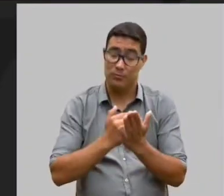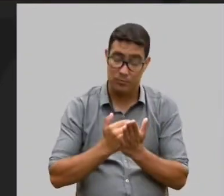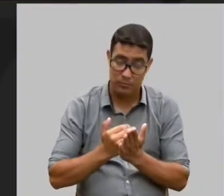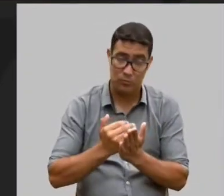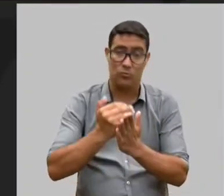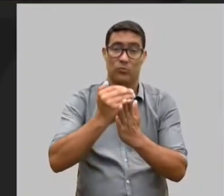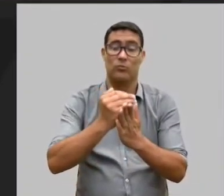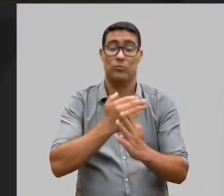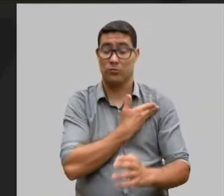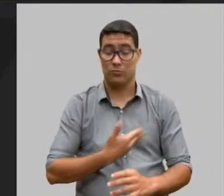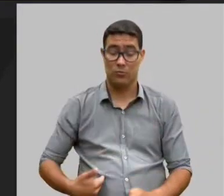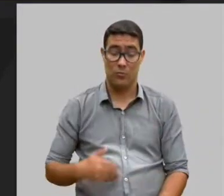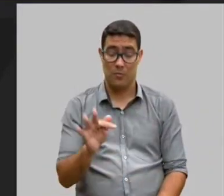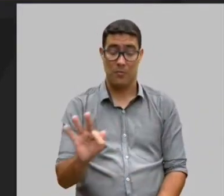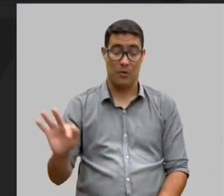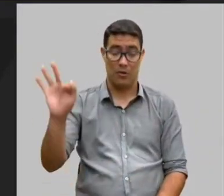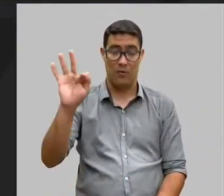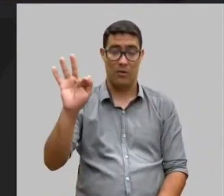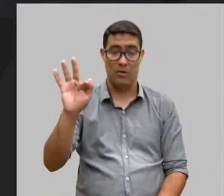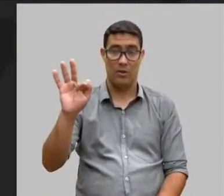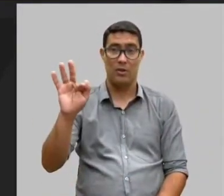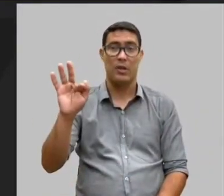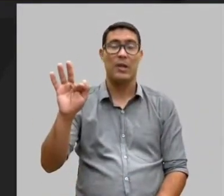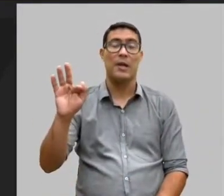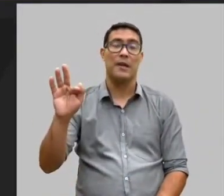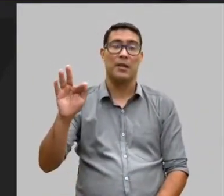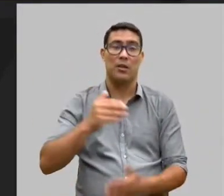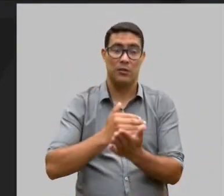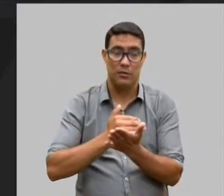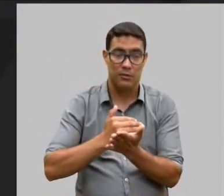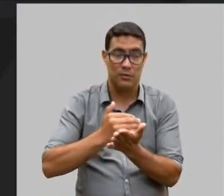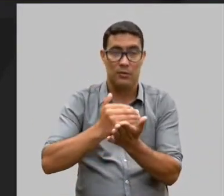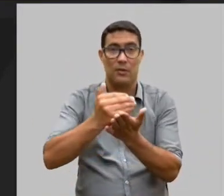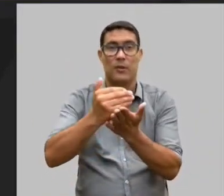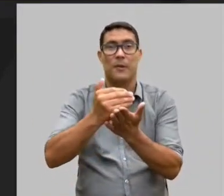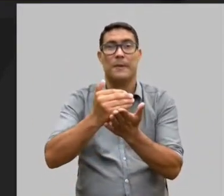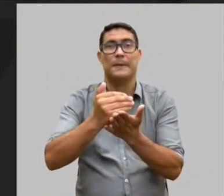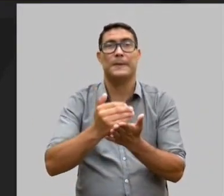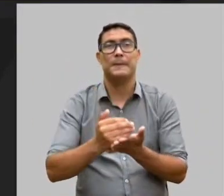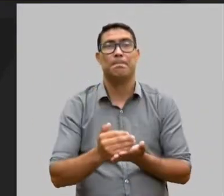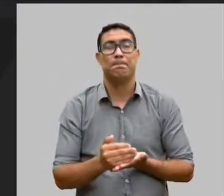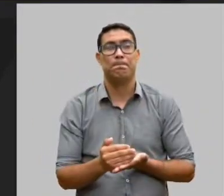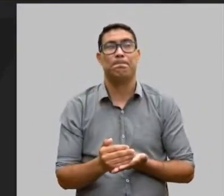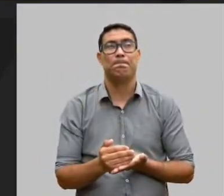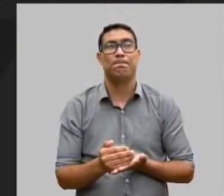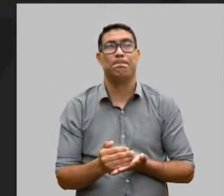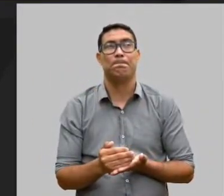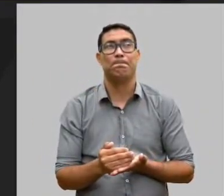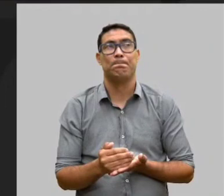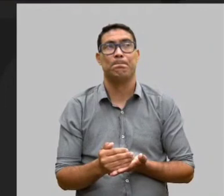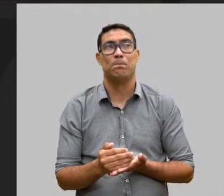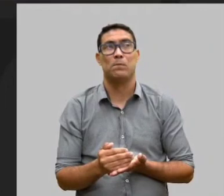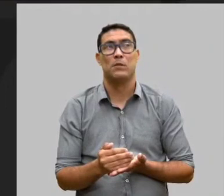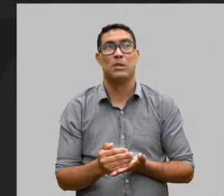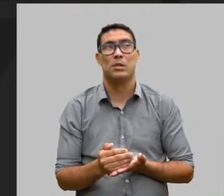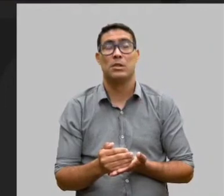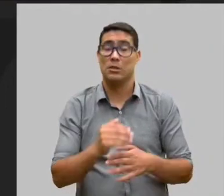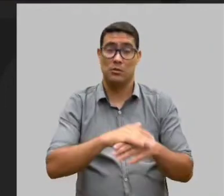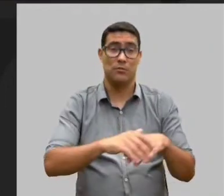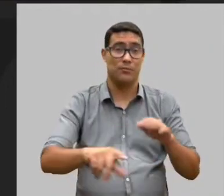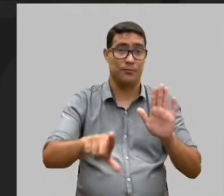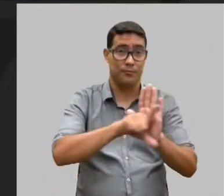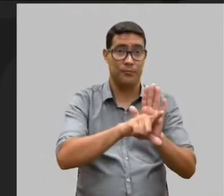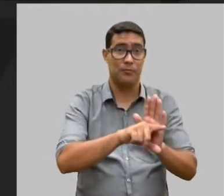governo federal intervir nessa situação eh de tal maneira que que que lei federal lá